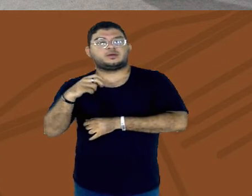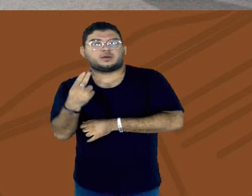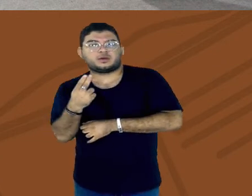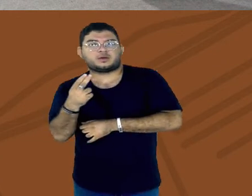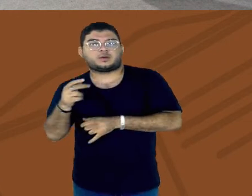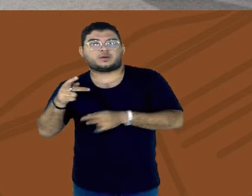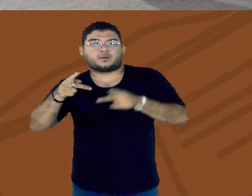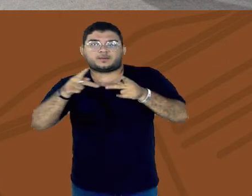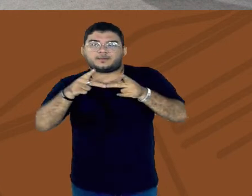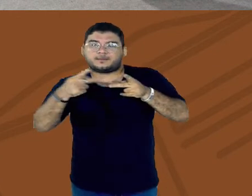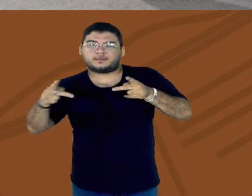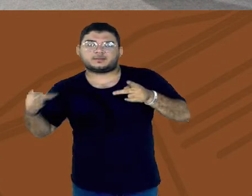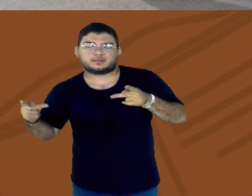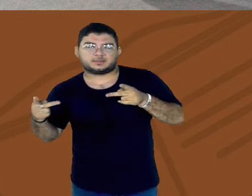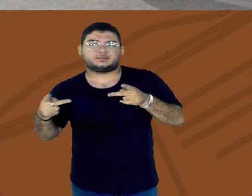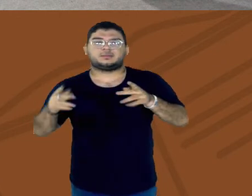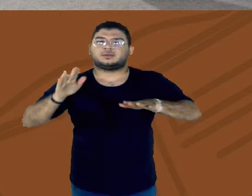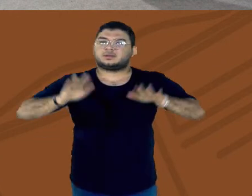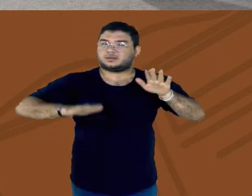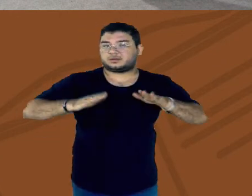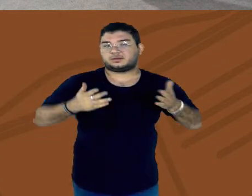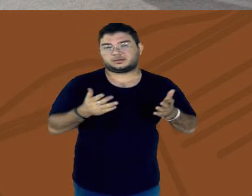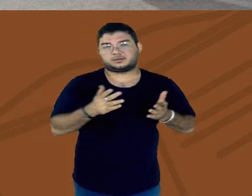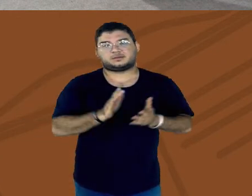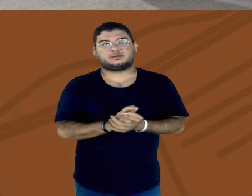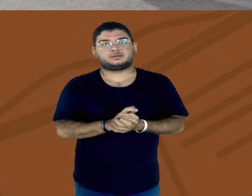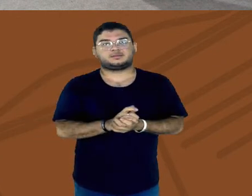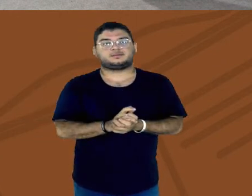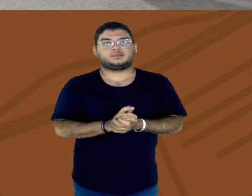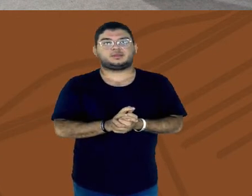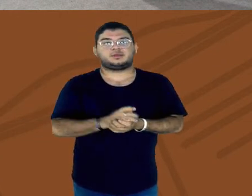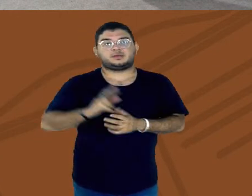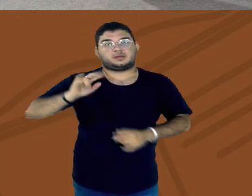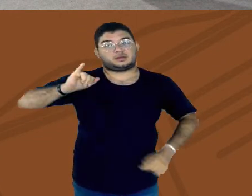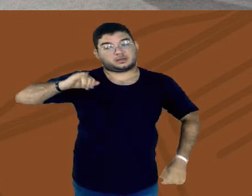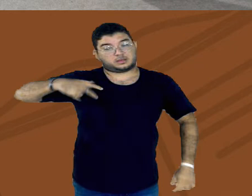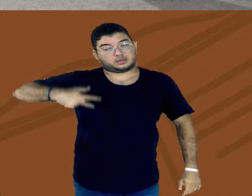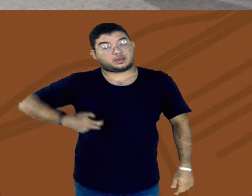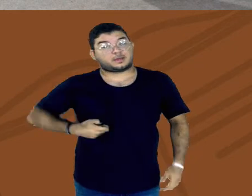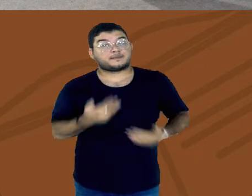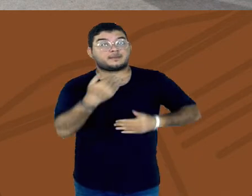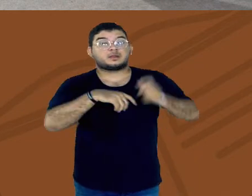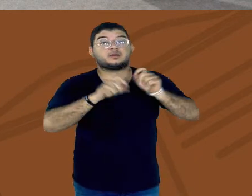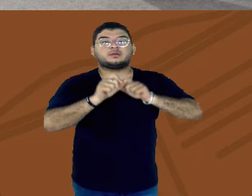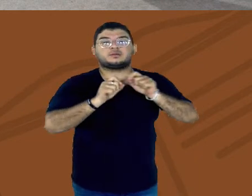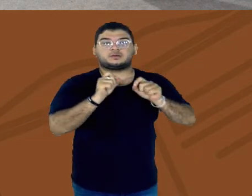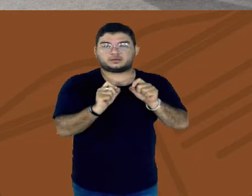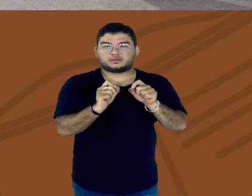natureza proteica, pode ser proteínas. Então, insulina faz parte lá